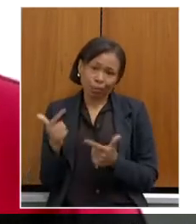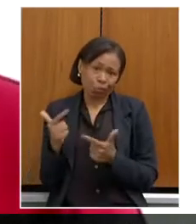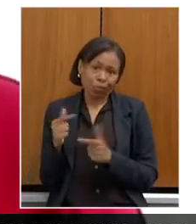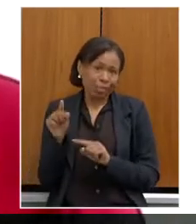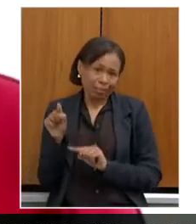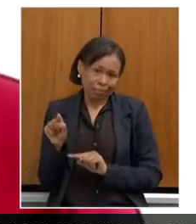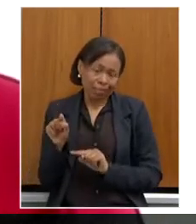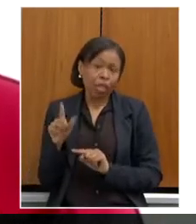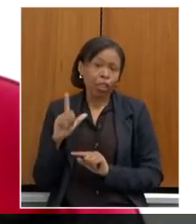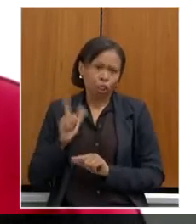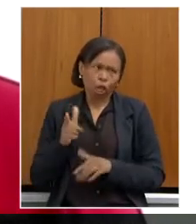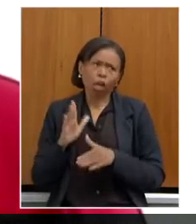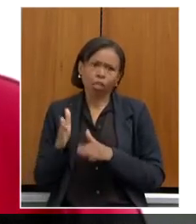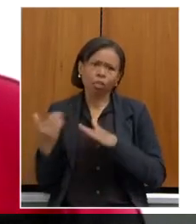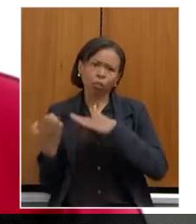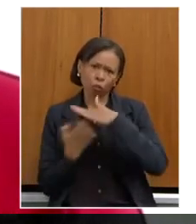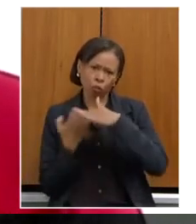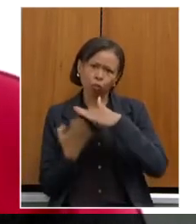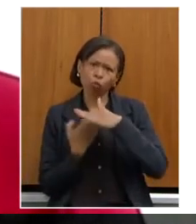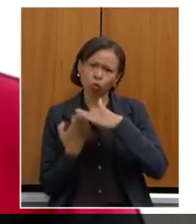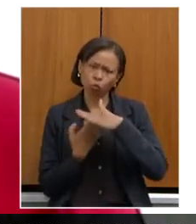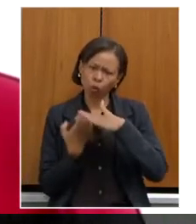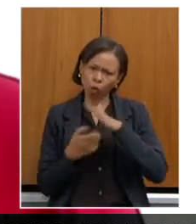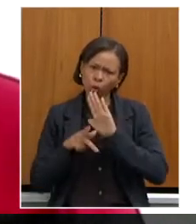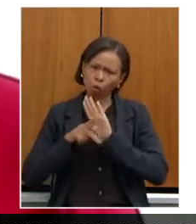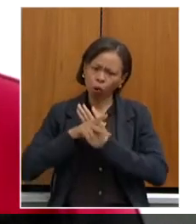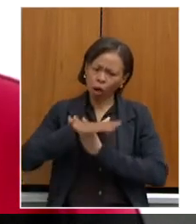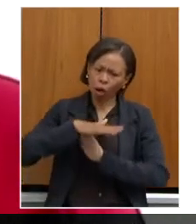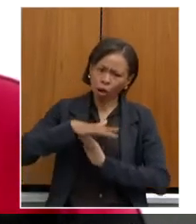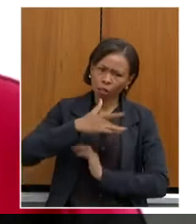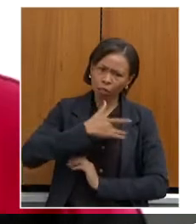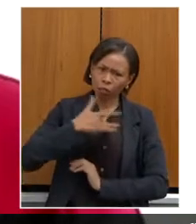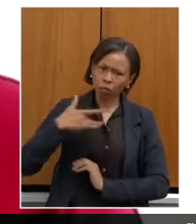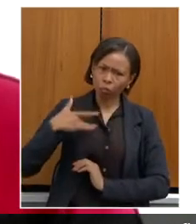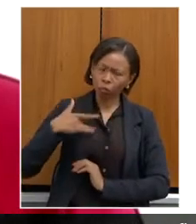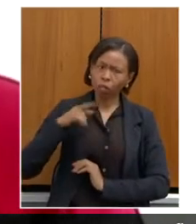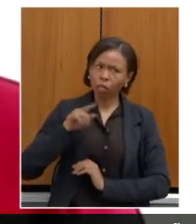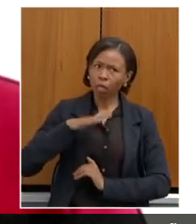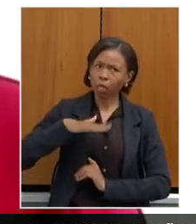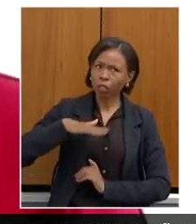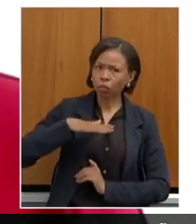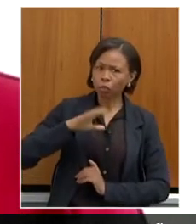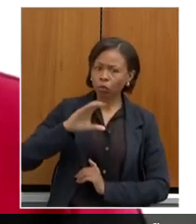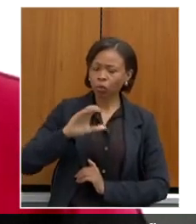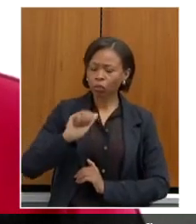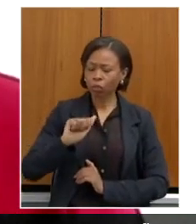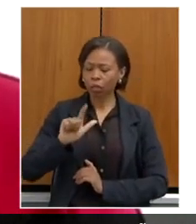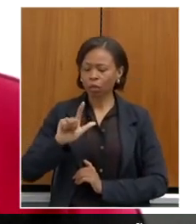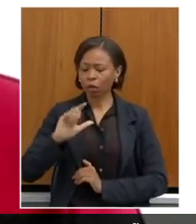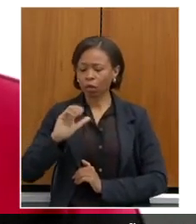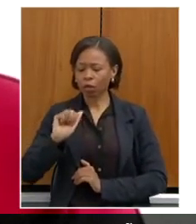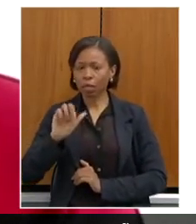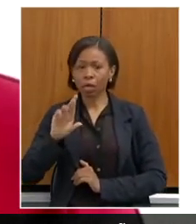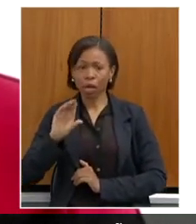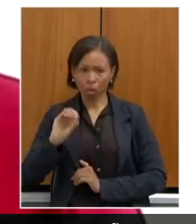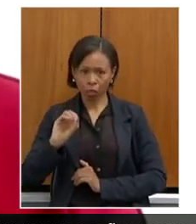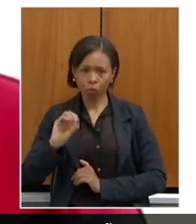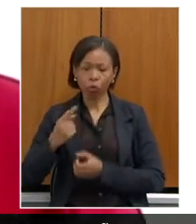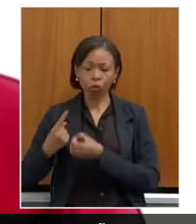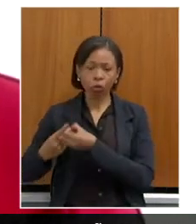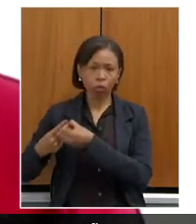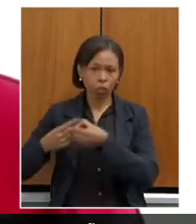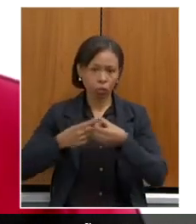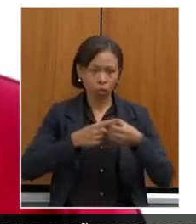intermunicipal de saúde na região do Calcário que compreende os municípios